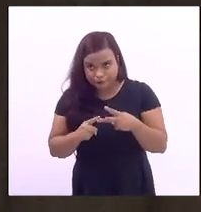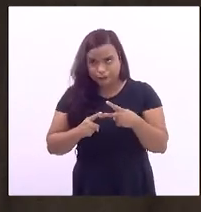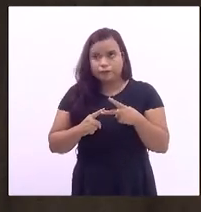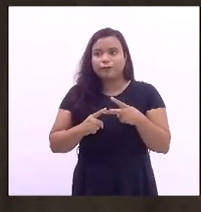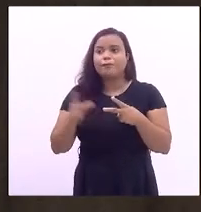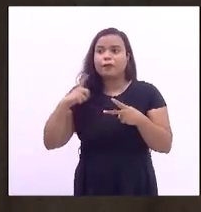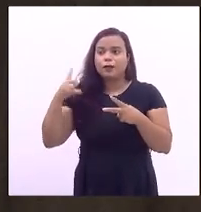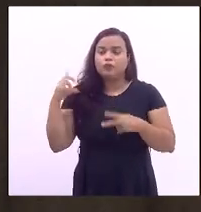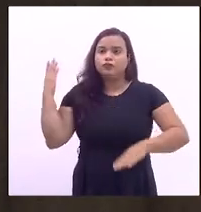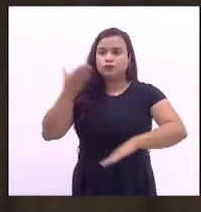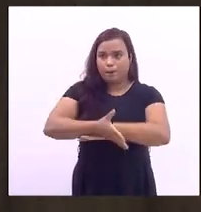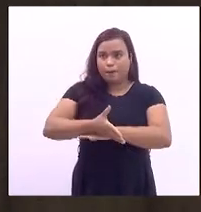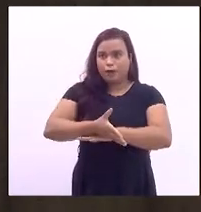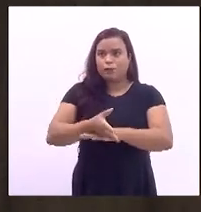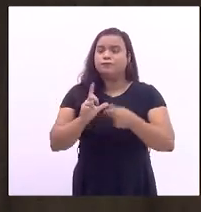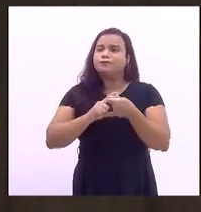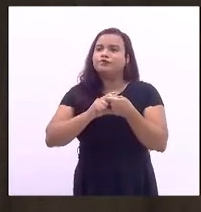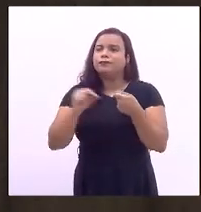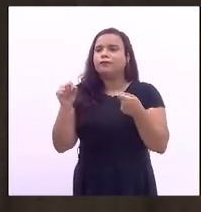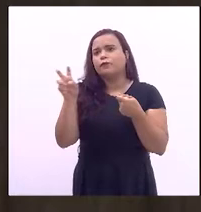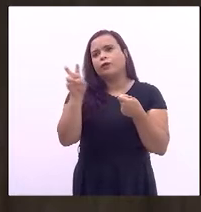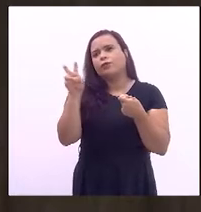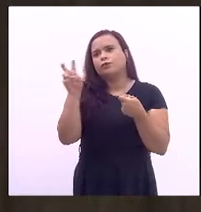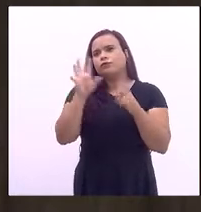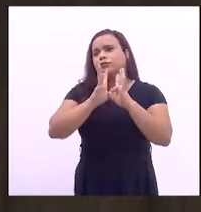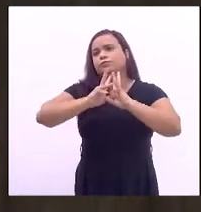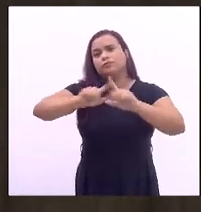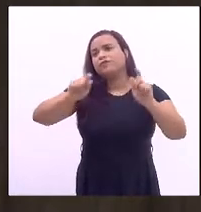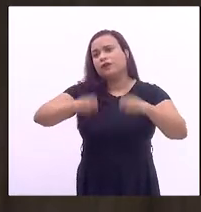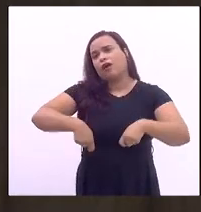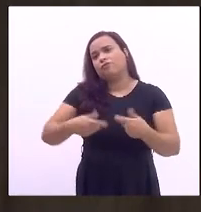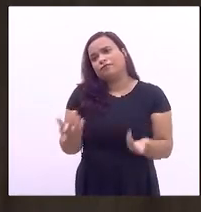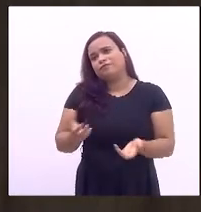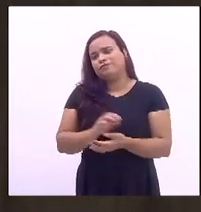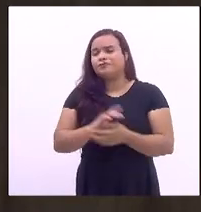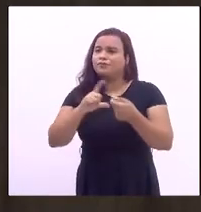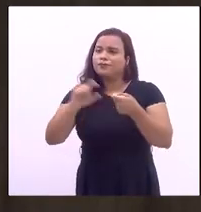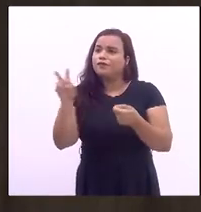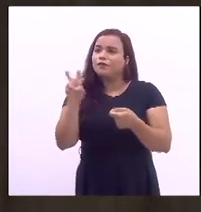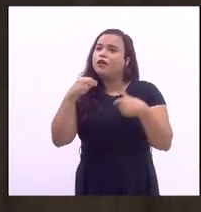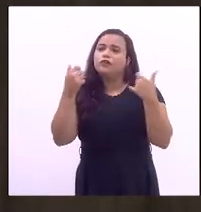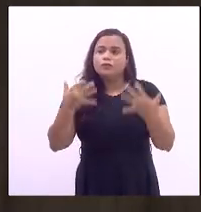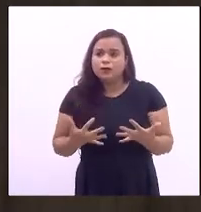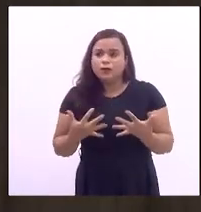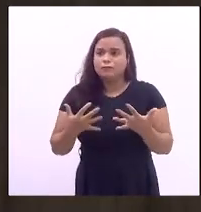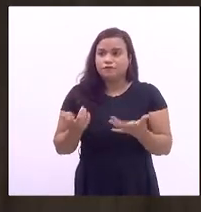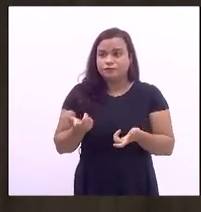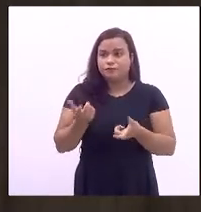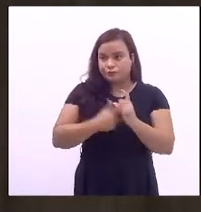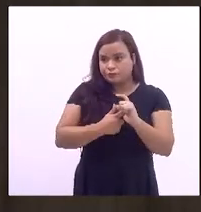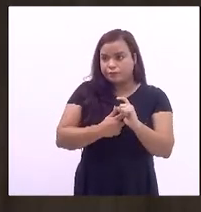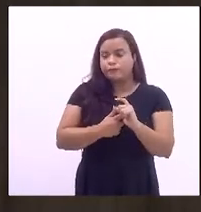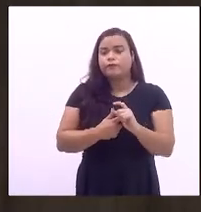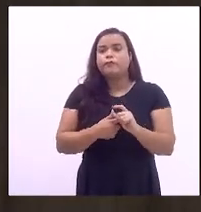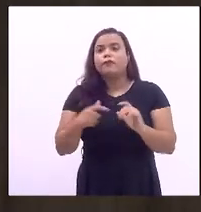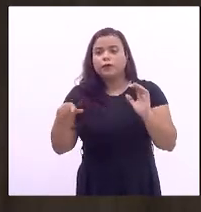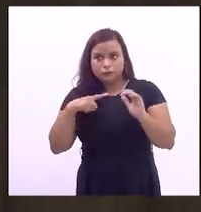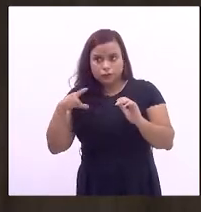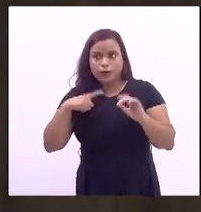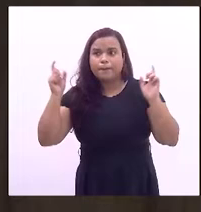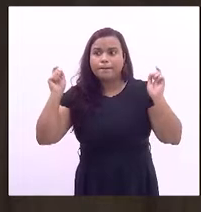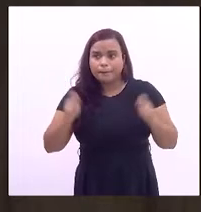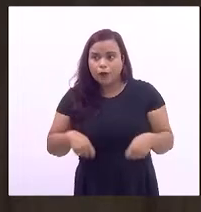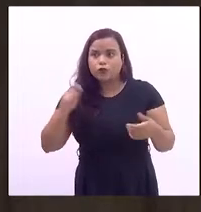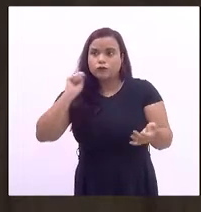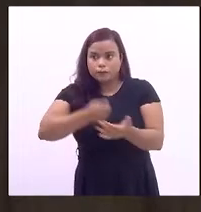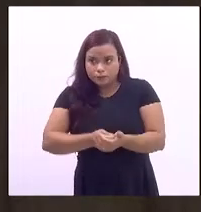superando no artigo 5º no artigo de 500 eu disse o débito consolidado poderá